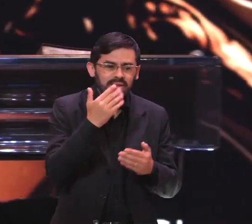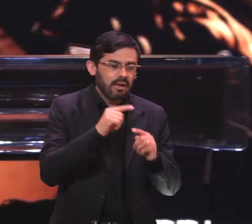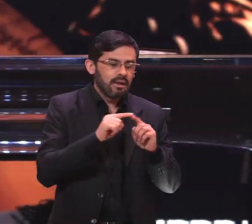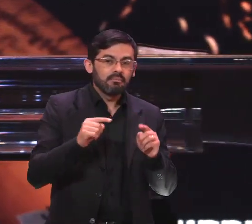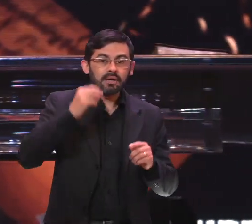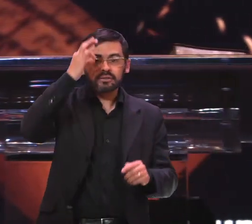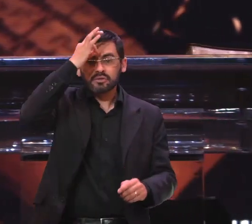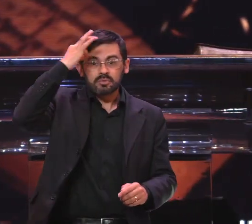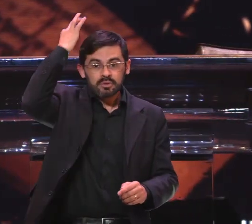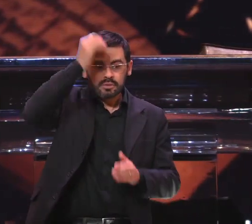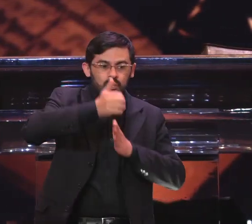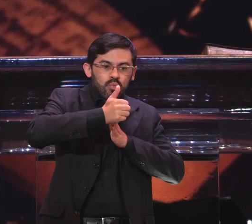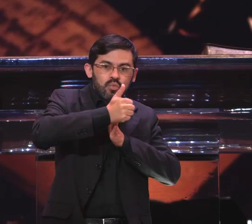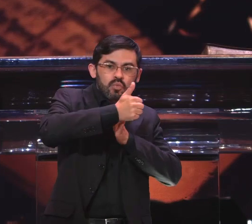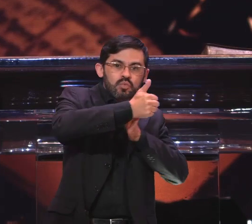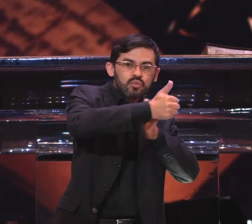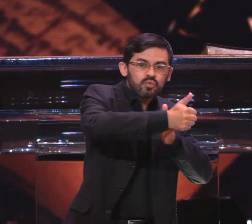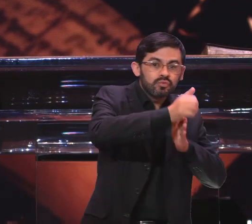Espírito dirige para lá,